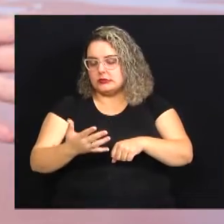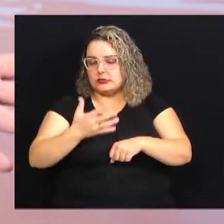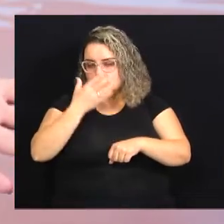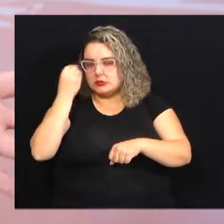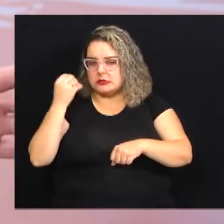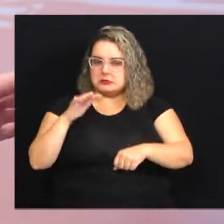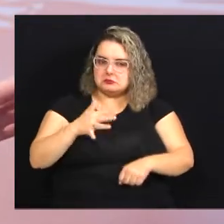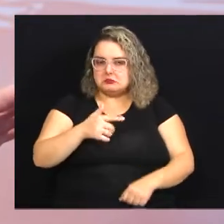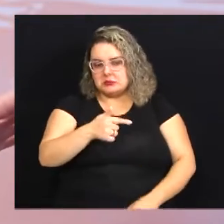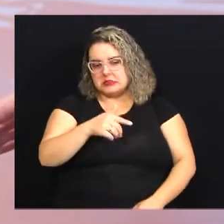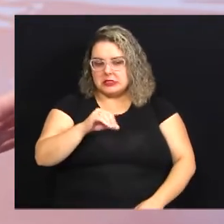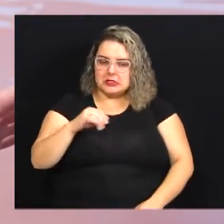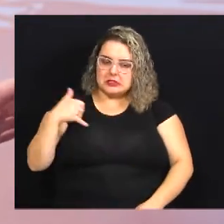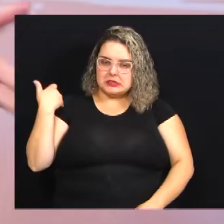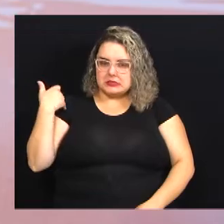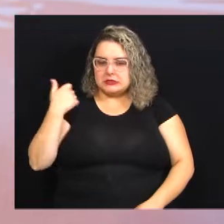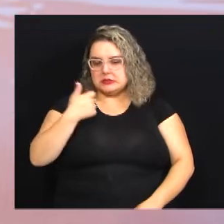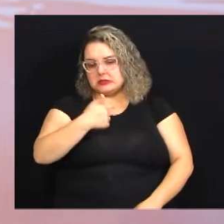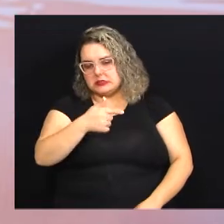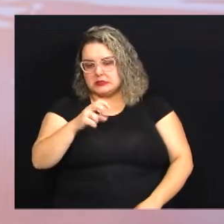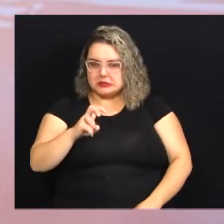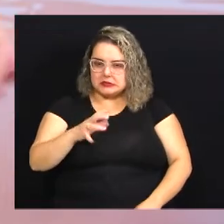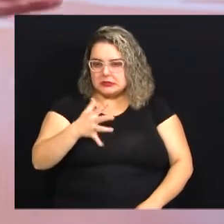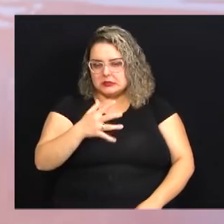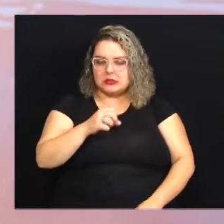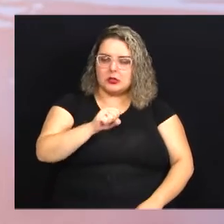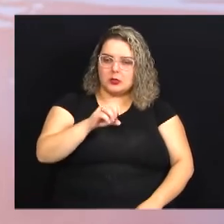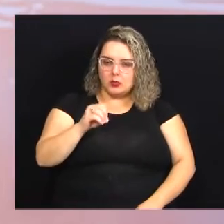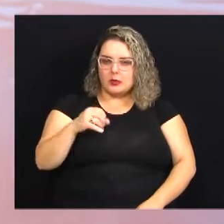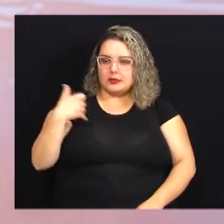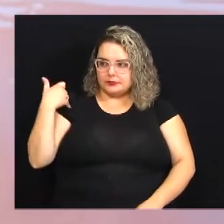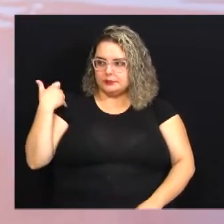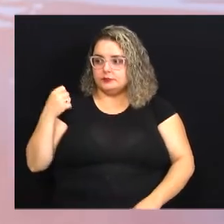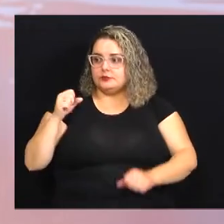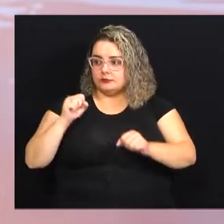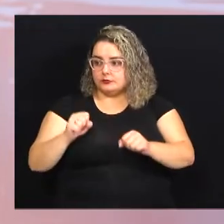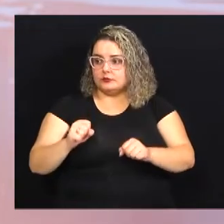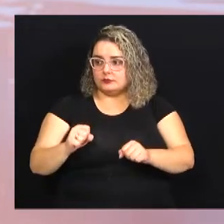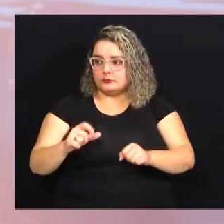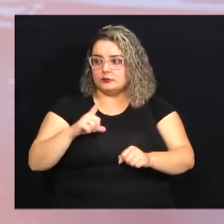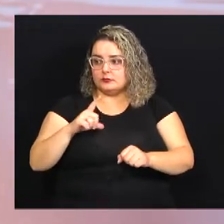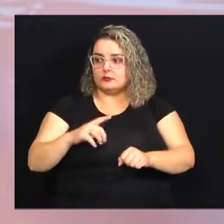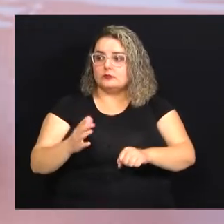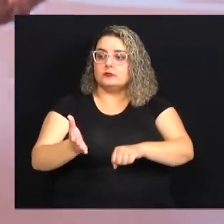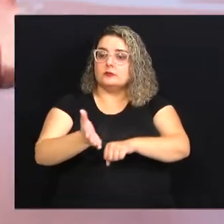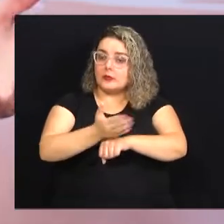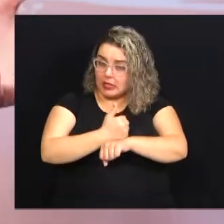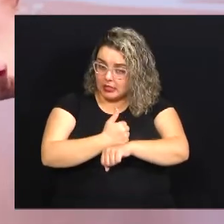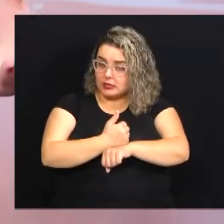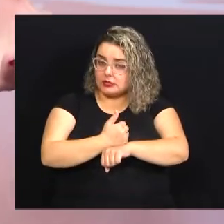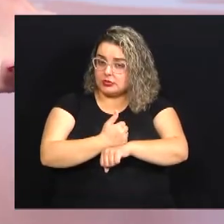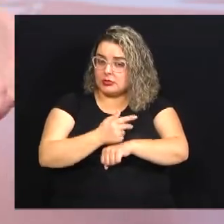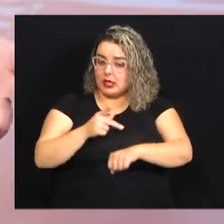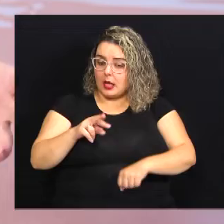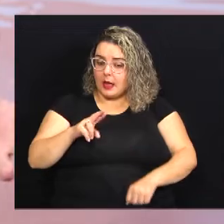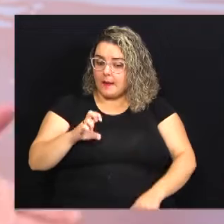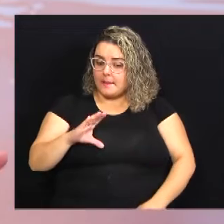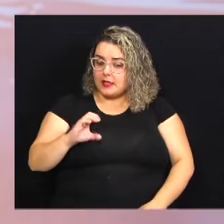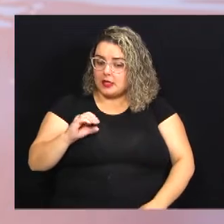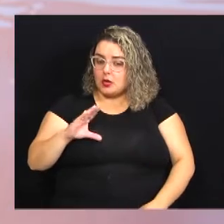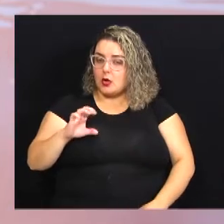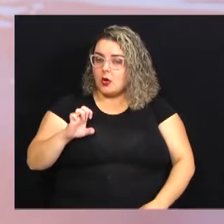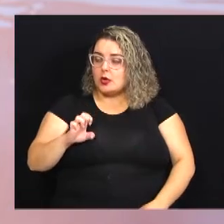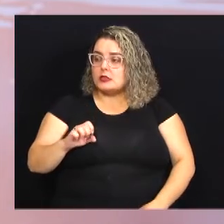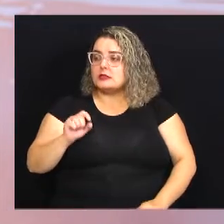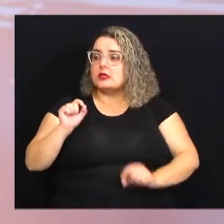70, 75, 80 anos. Mas a senhora disse também que pode ter casos também de precoce. Esse precoce